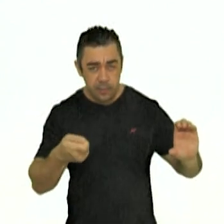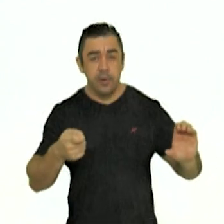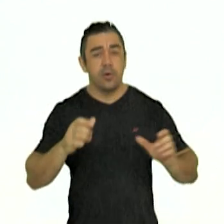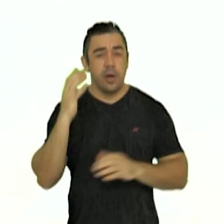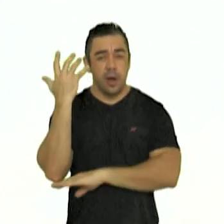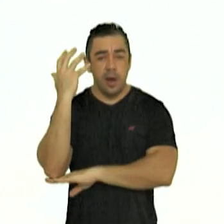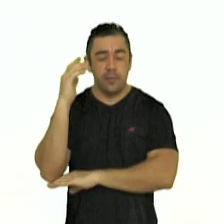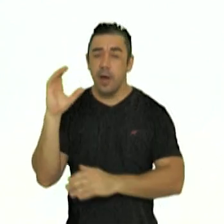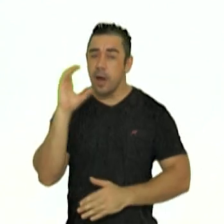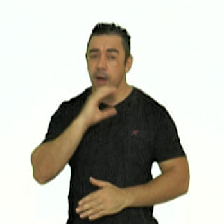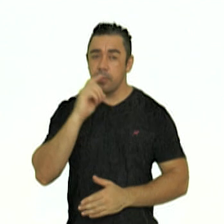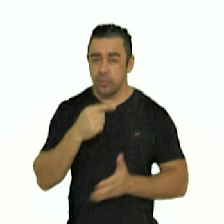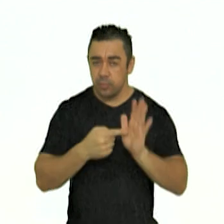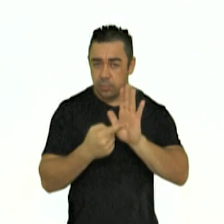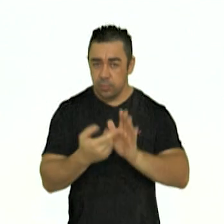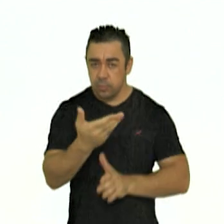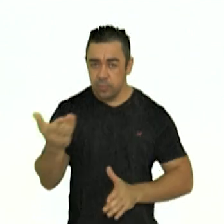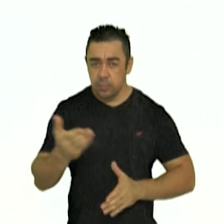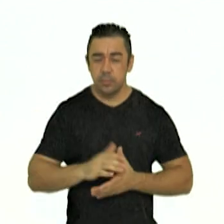para a correção.